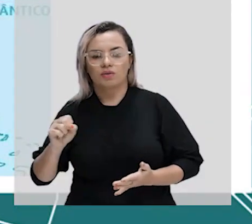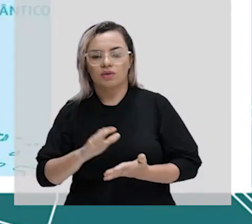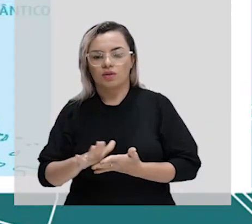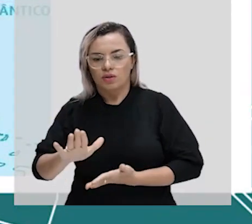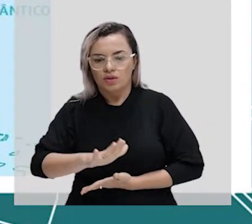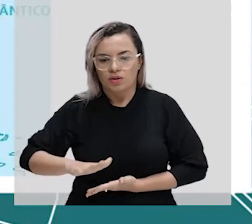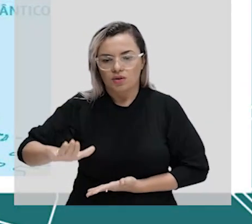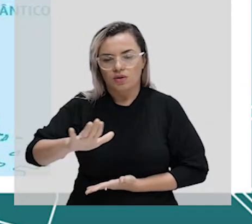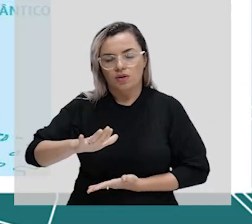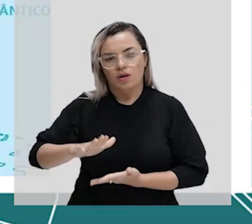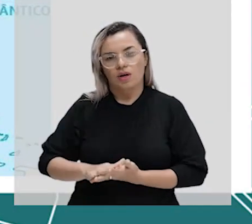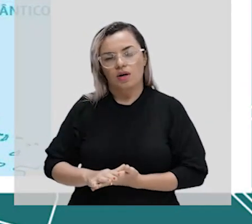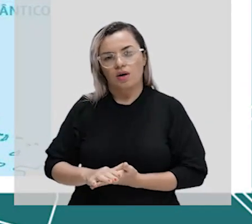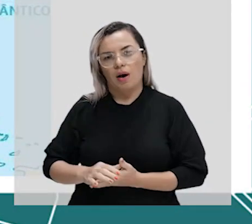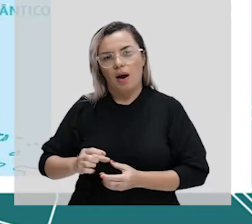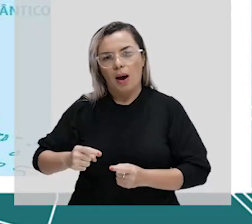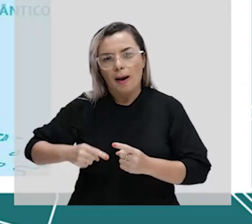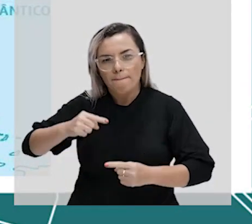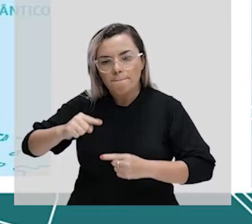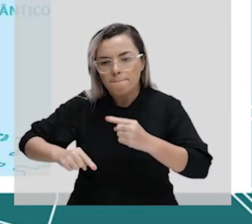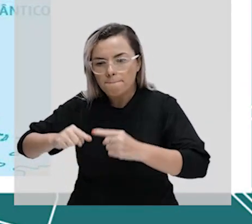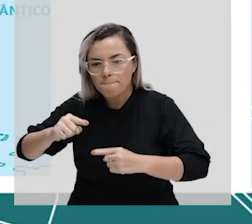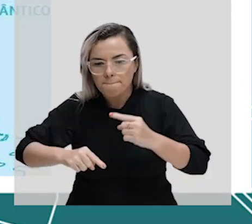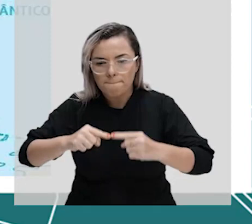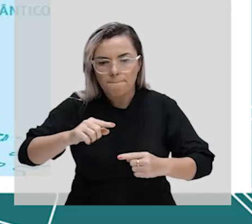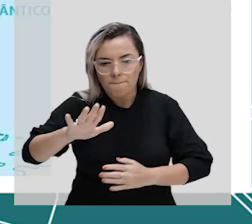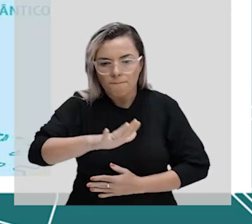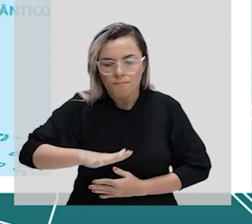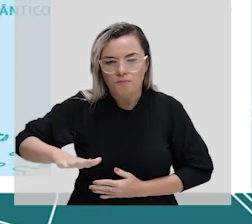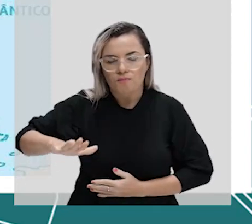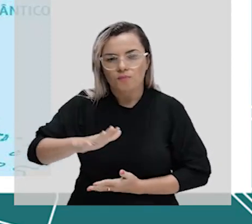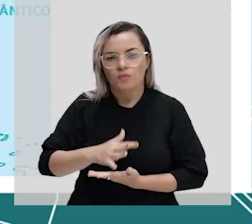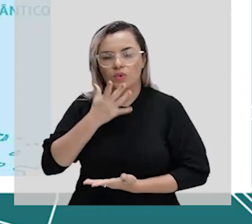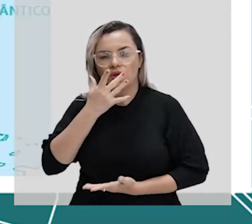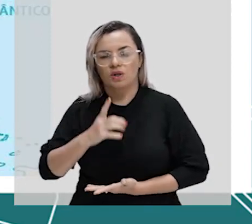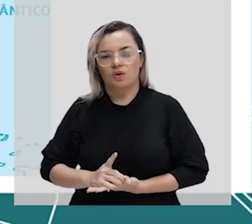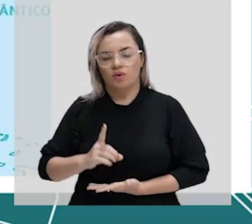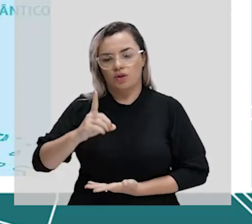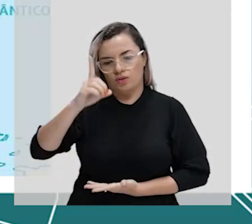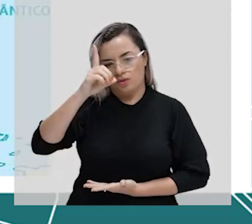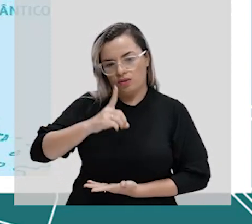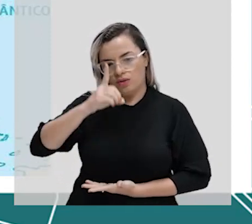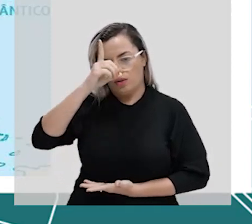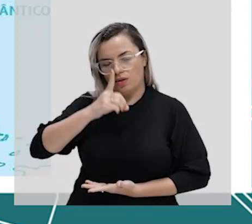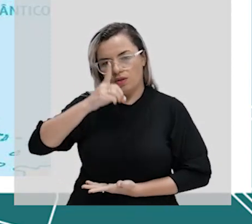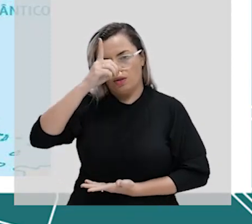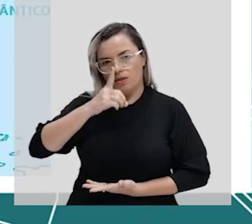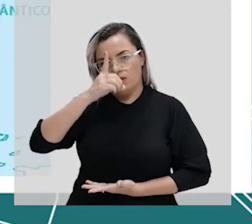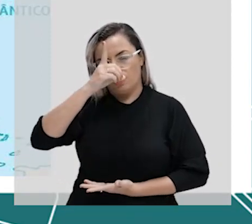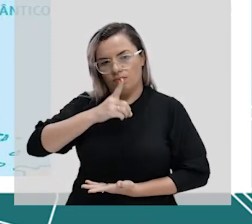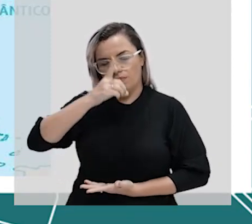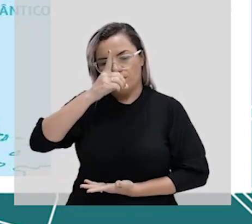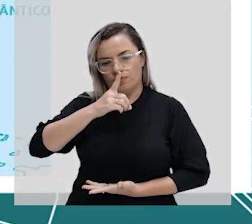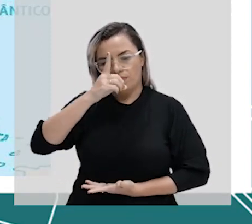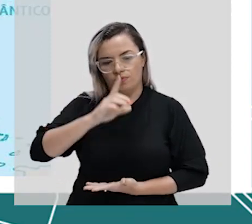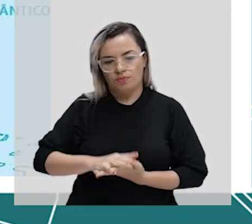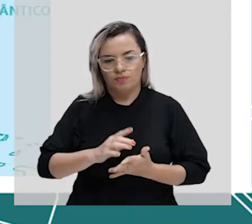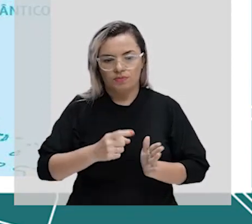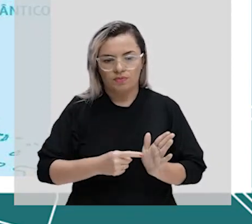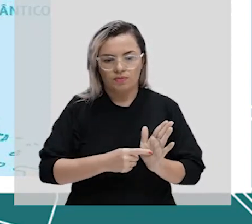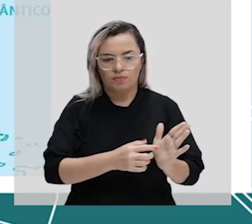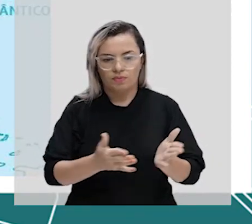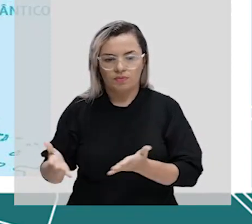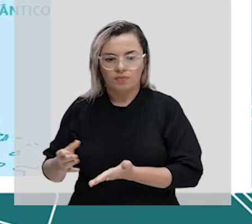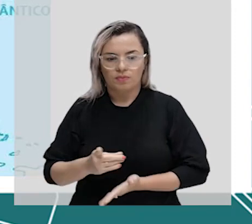tá certo? Vai ter aqui de vermelho, de rosa, são justamente as áreas de produção. Só para te citar, por exemplo, a área amarela, galera, tá? É o que nós chamamos de